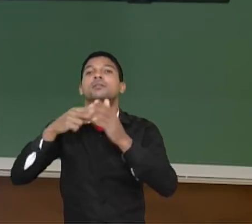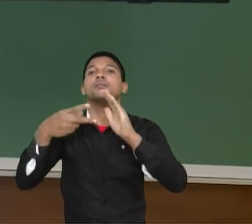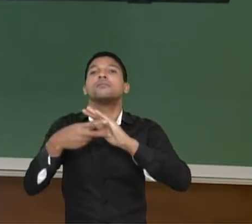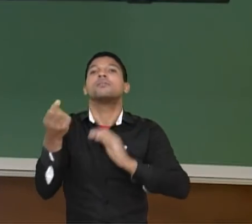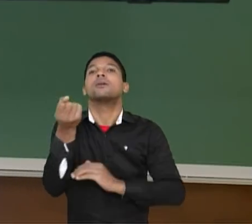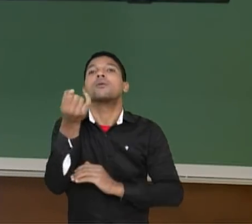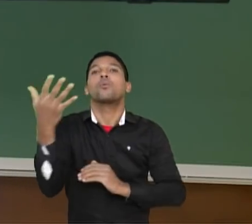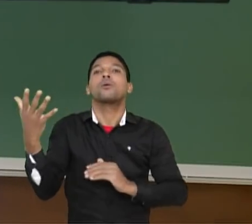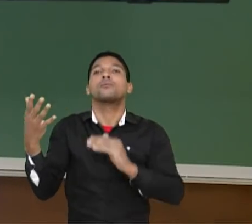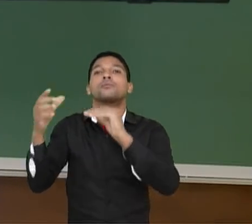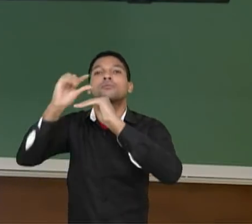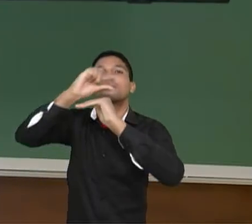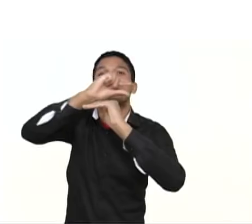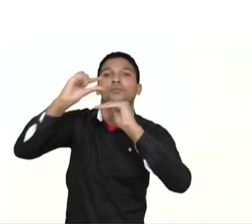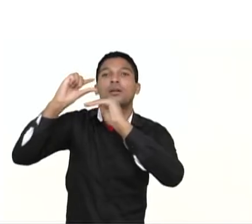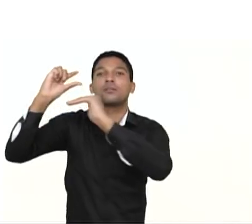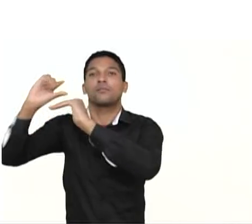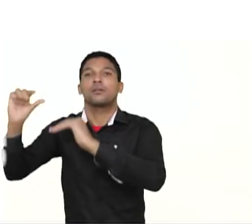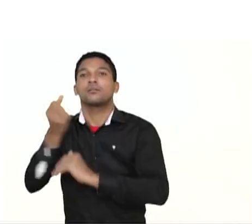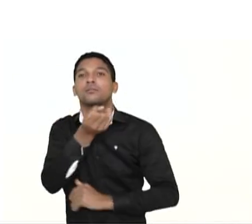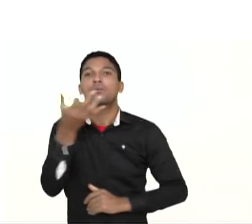ver?